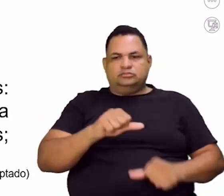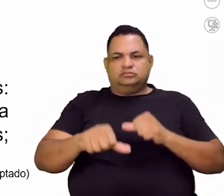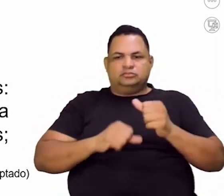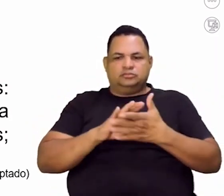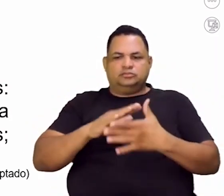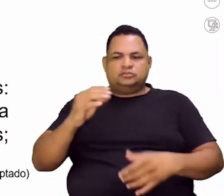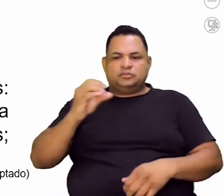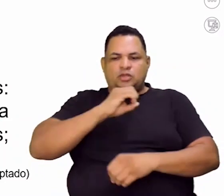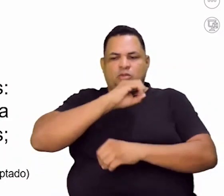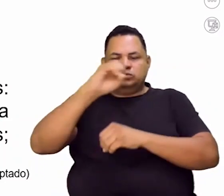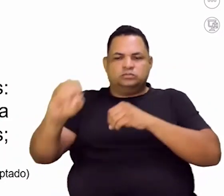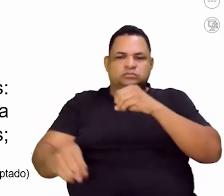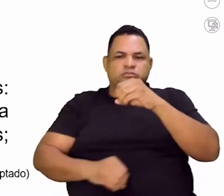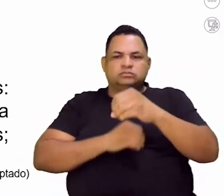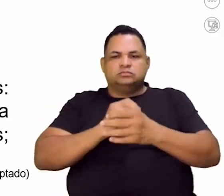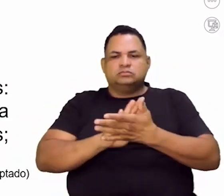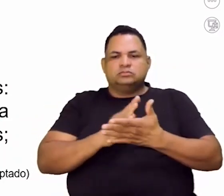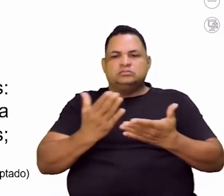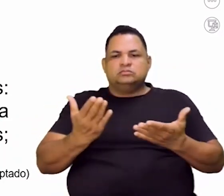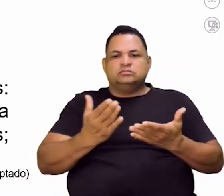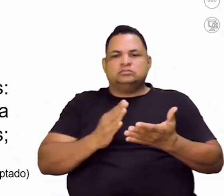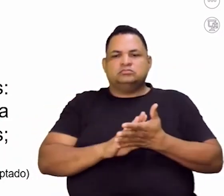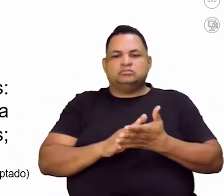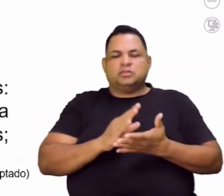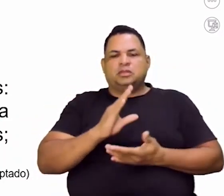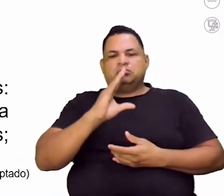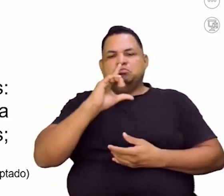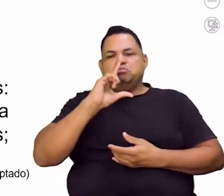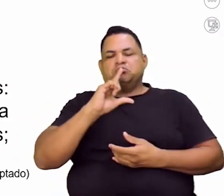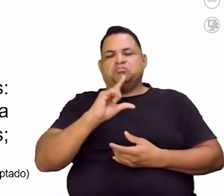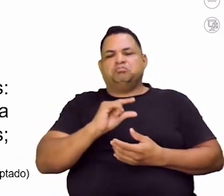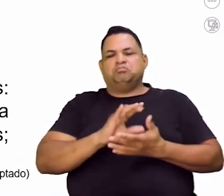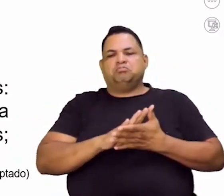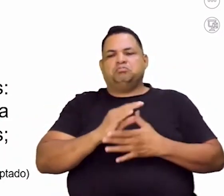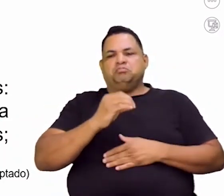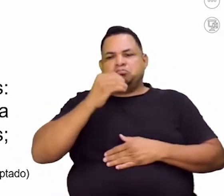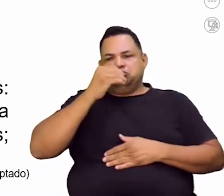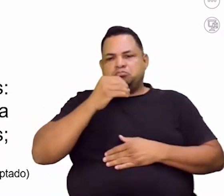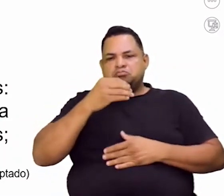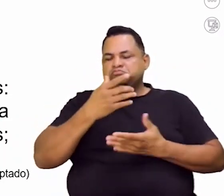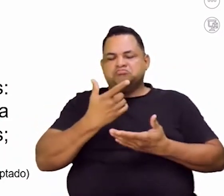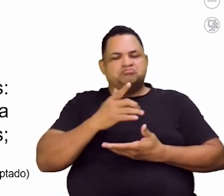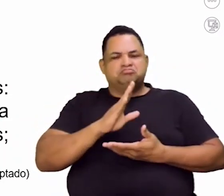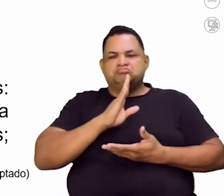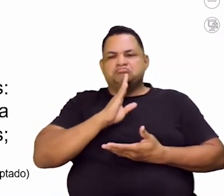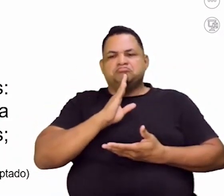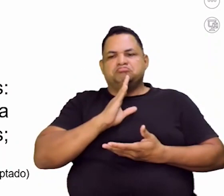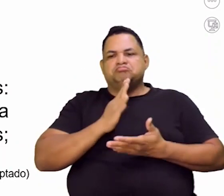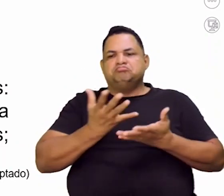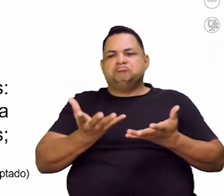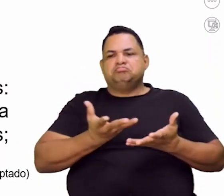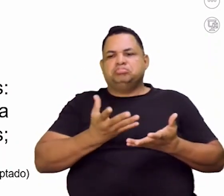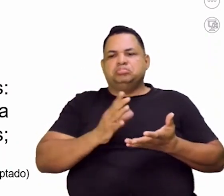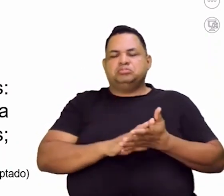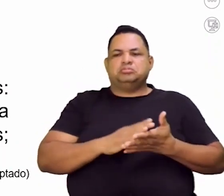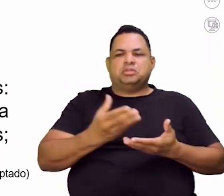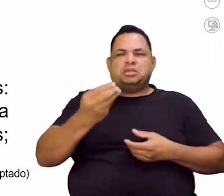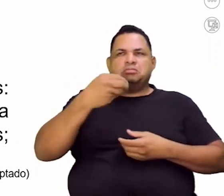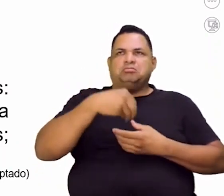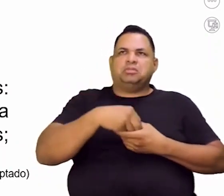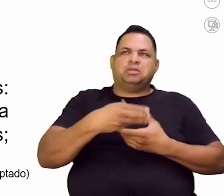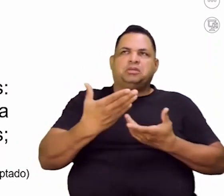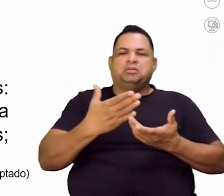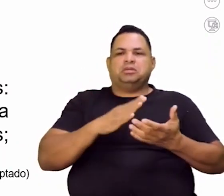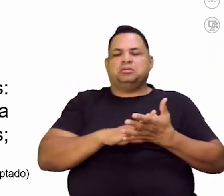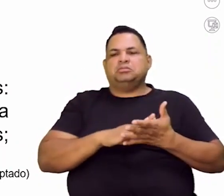passou-se o Sol. Essa obra permaneceu pouco conhecida até o início, porque ninguém interessava, né? Eles tinham a questão da religião,